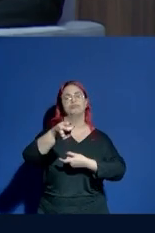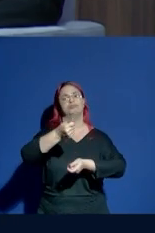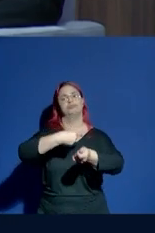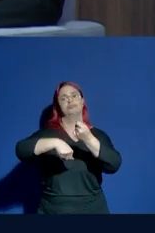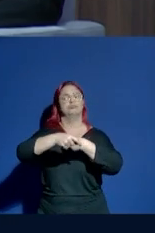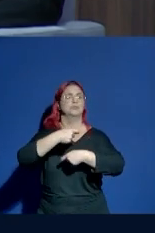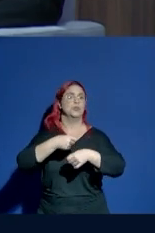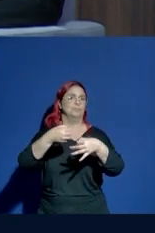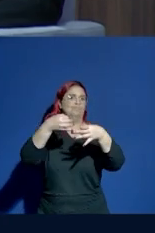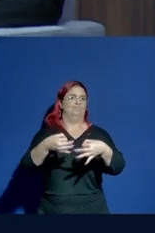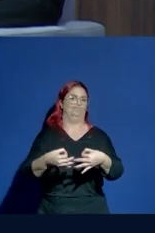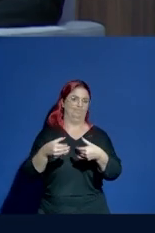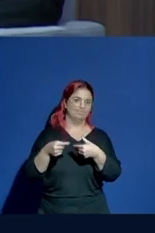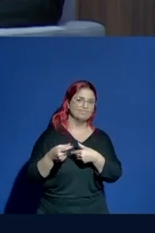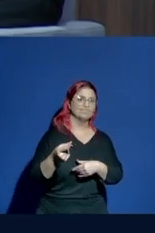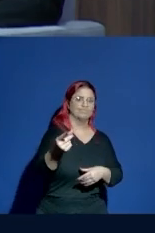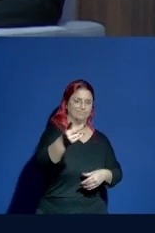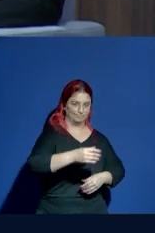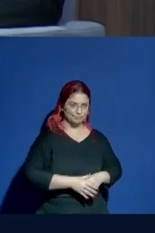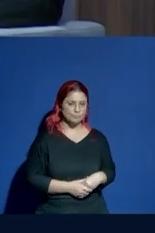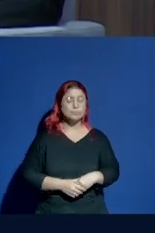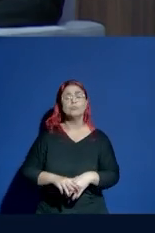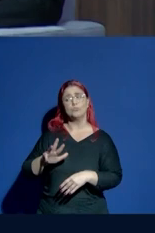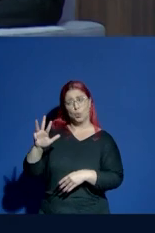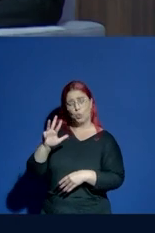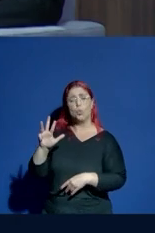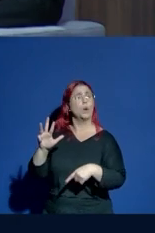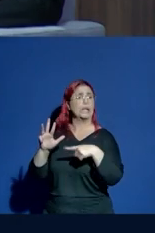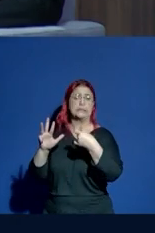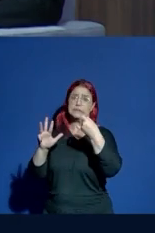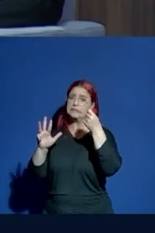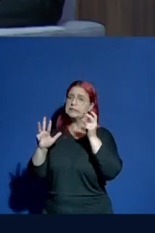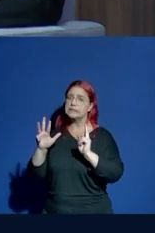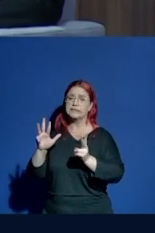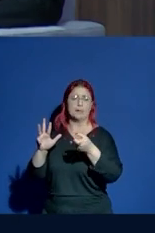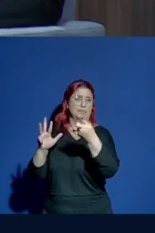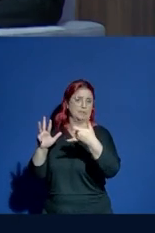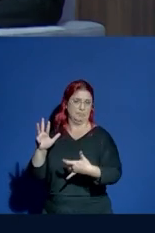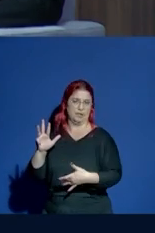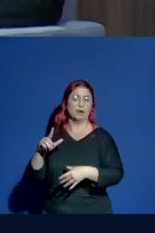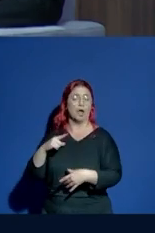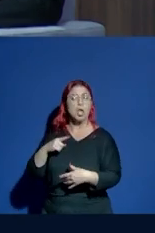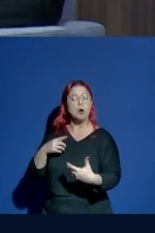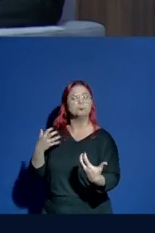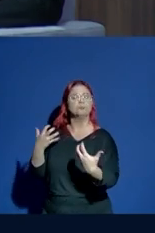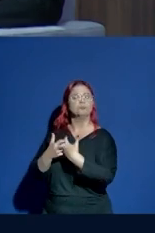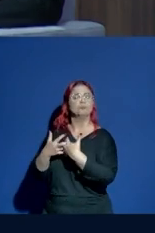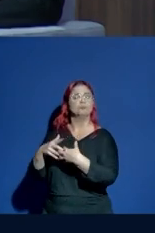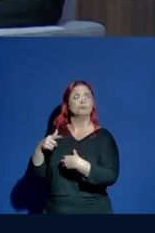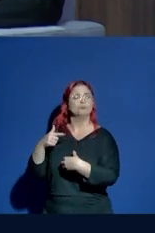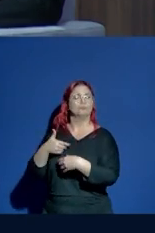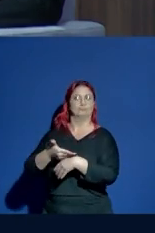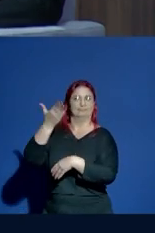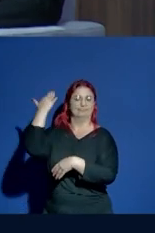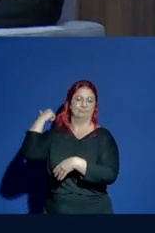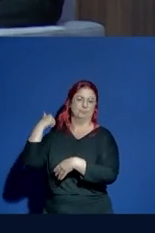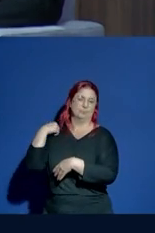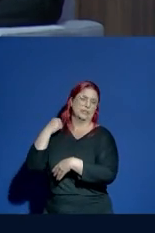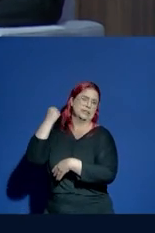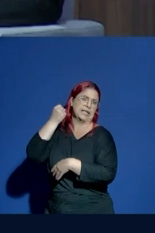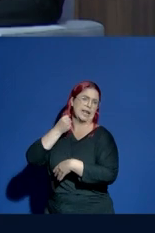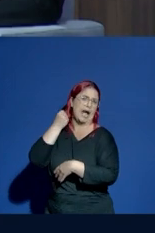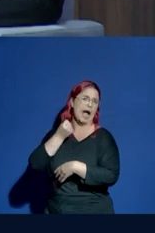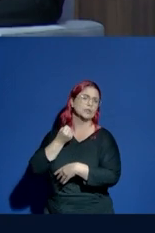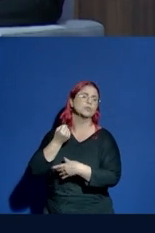é efetivos presidente Lula tem dito e tem uma compatibilidade muito grande com que eu falava até como Senador